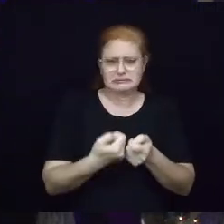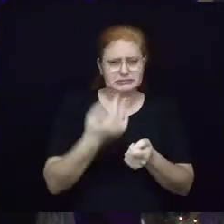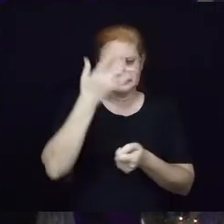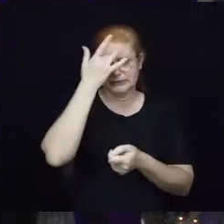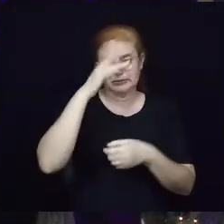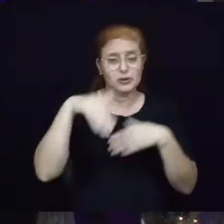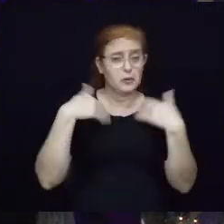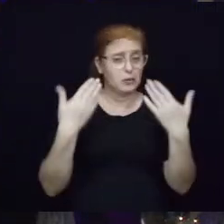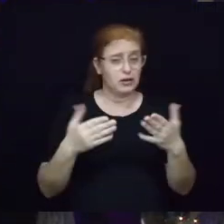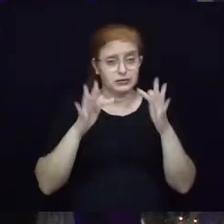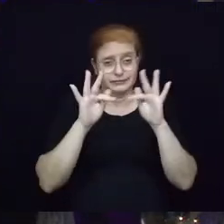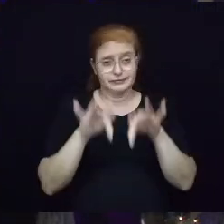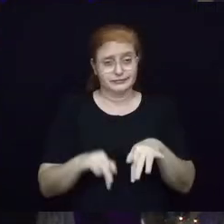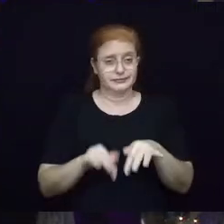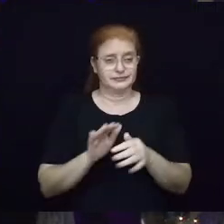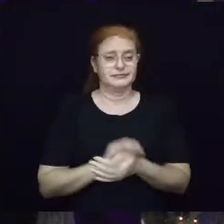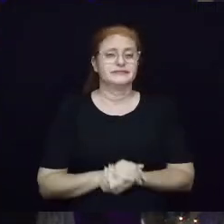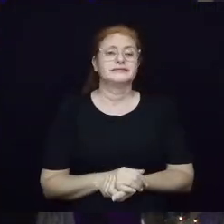acabar.